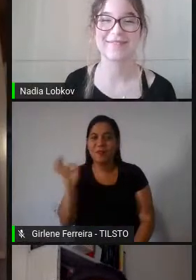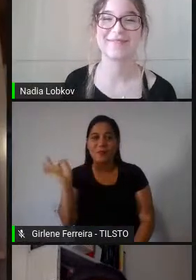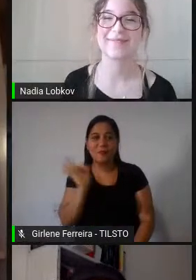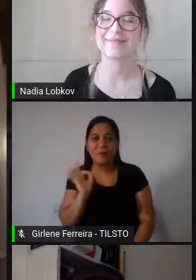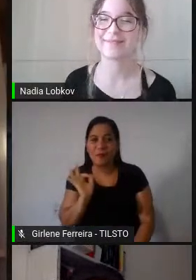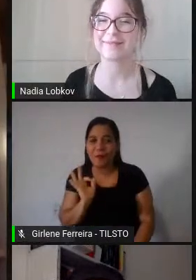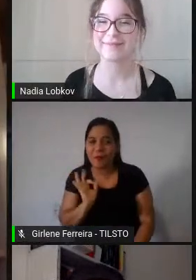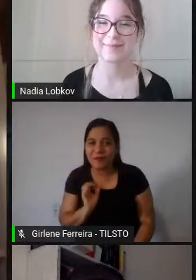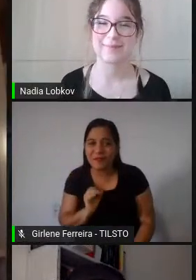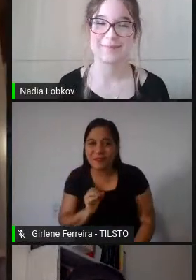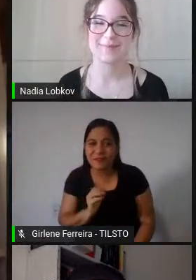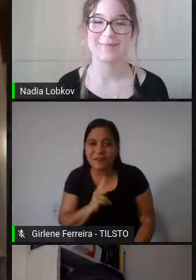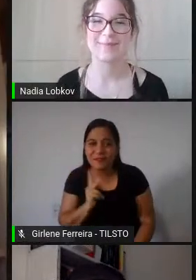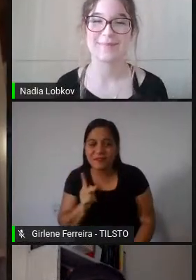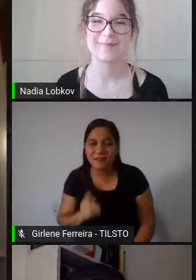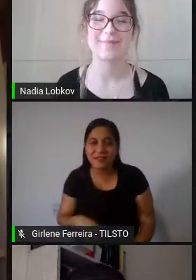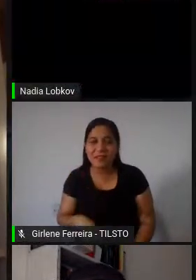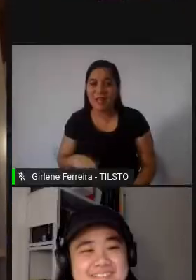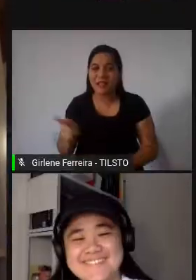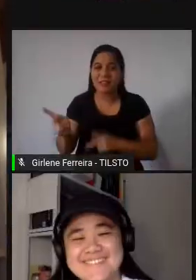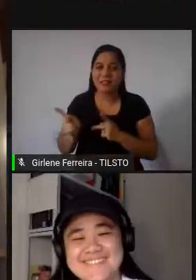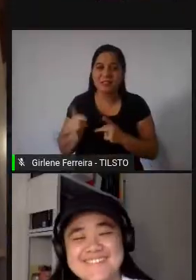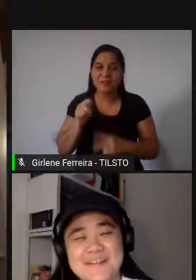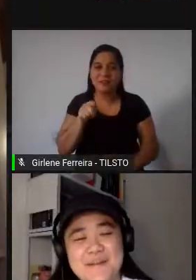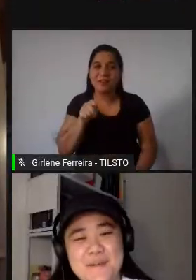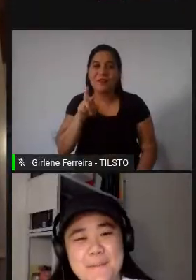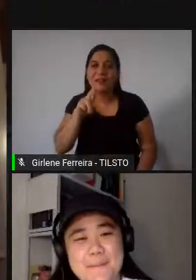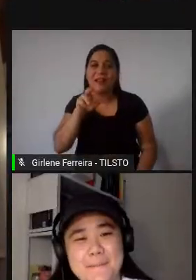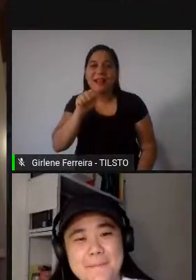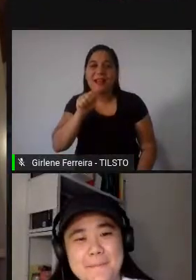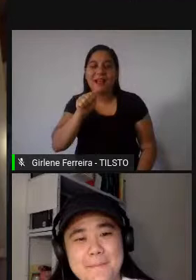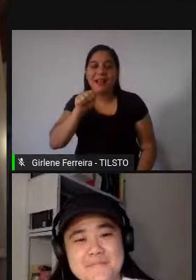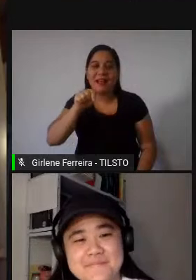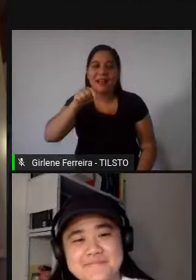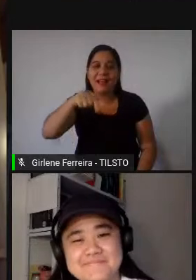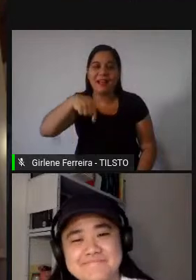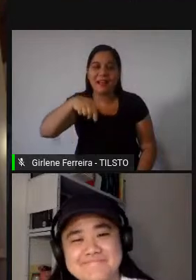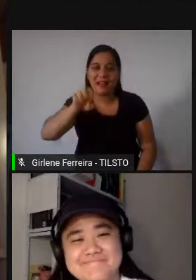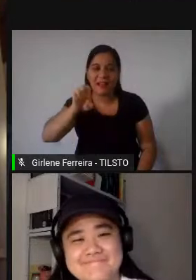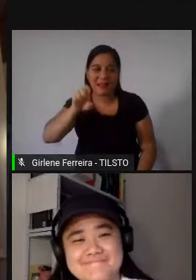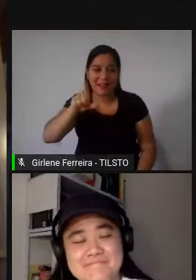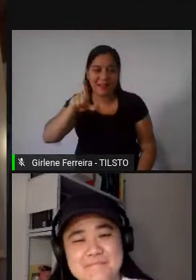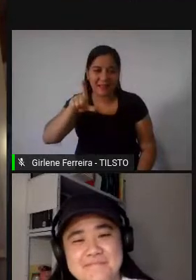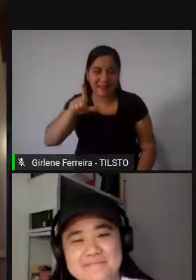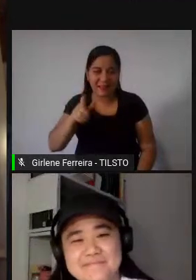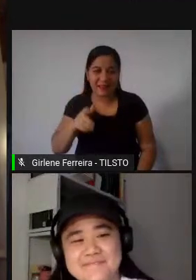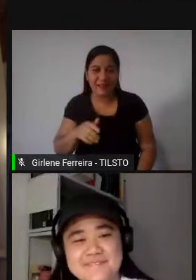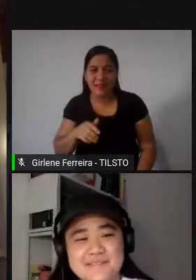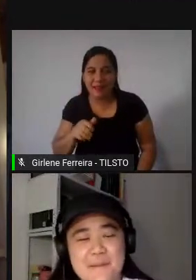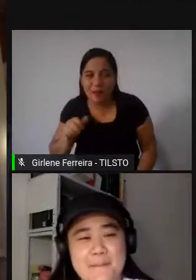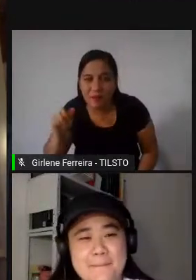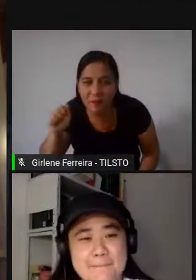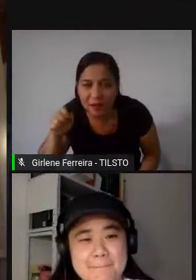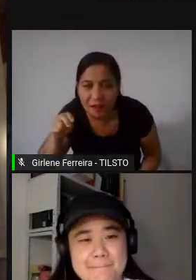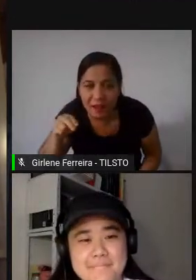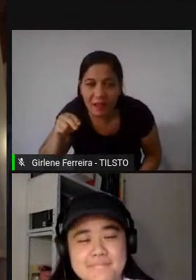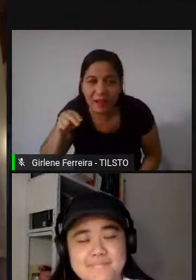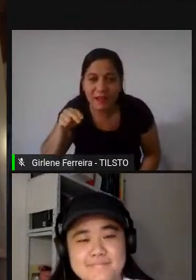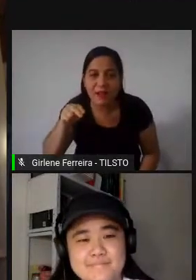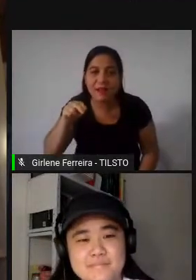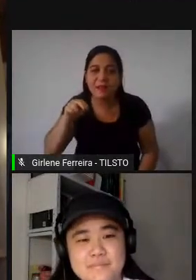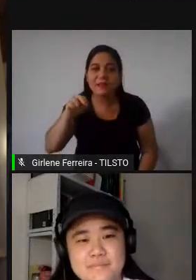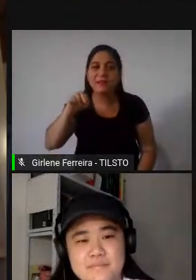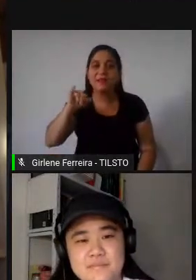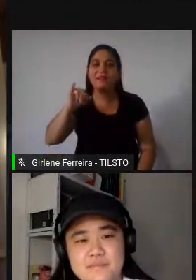Então, a nossa próxima convidada é a Raquel Ayumi Aita. Ela foi medalhista da OBMEP, da